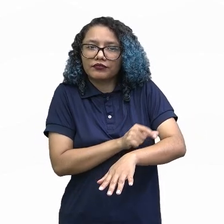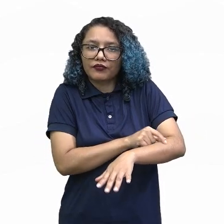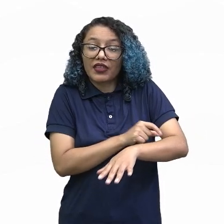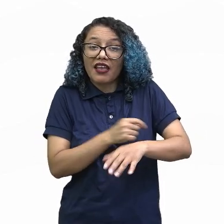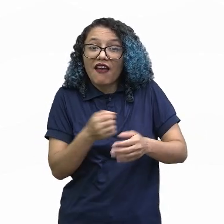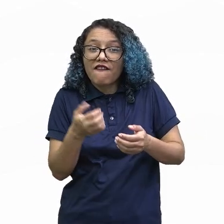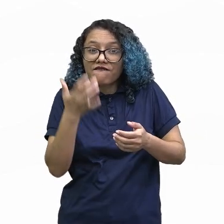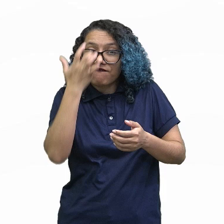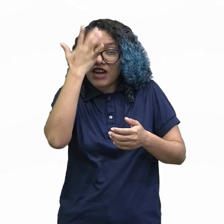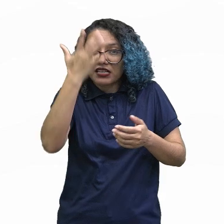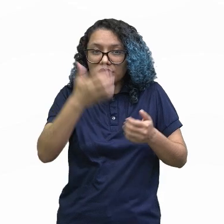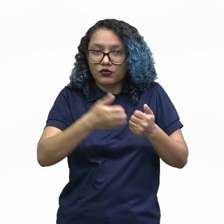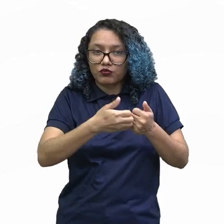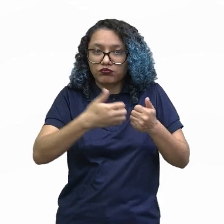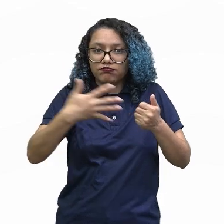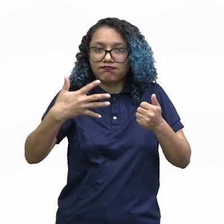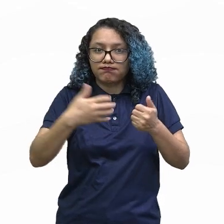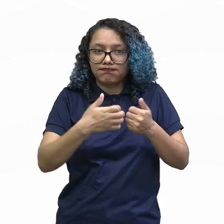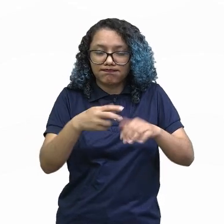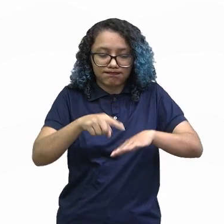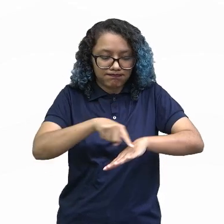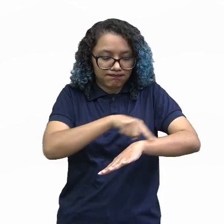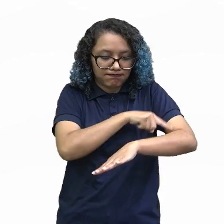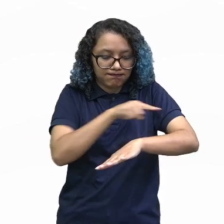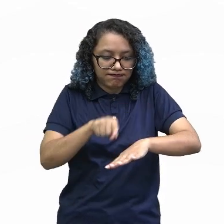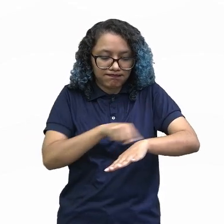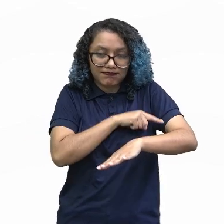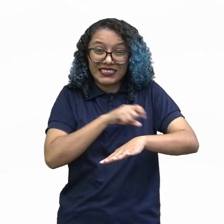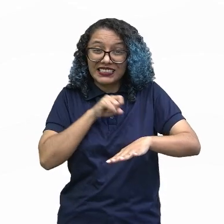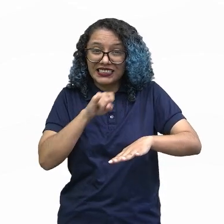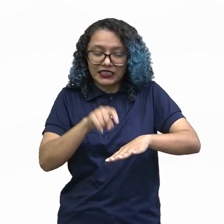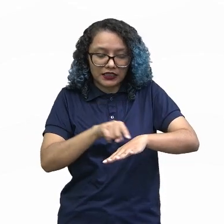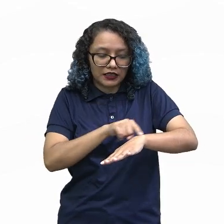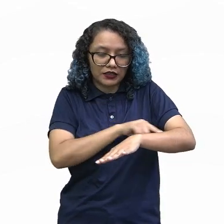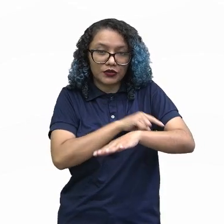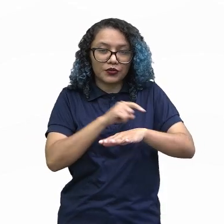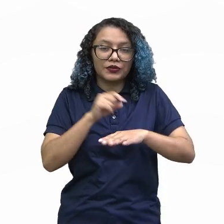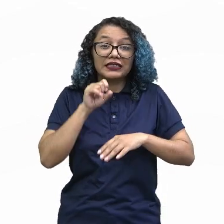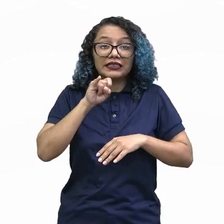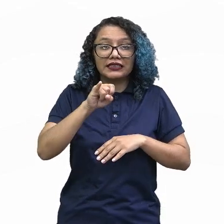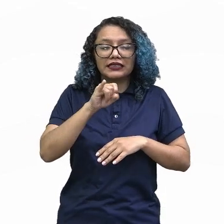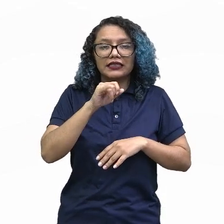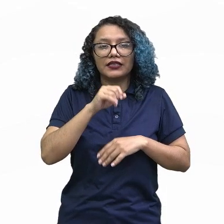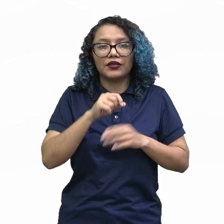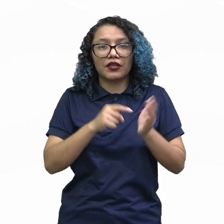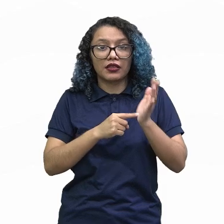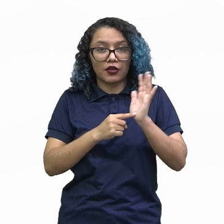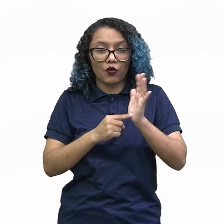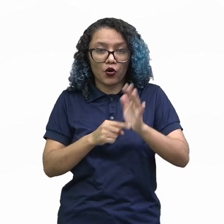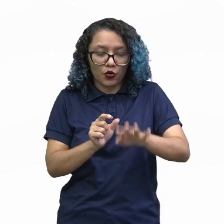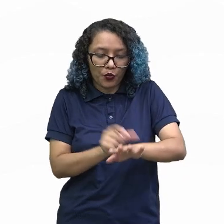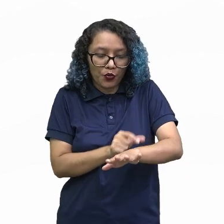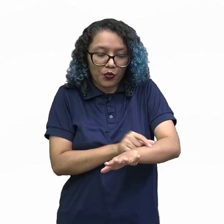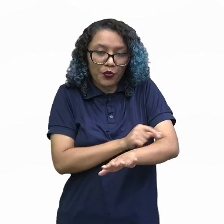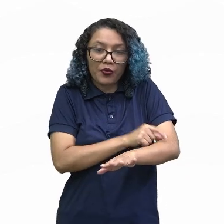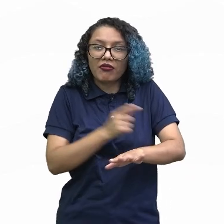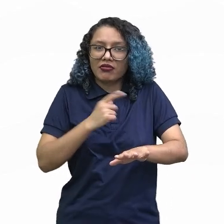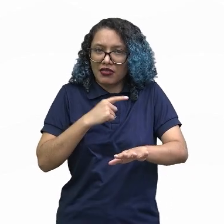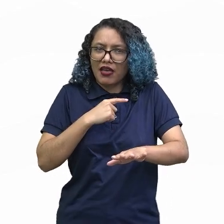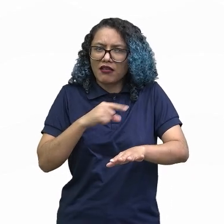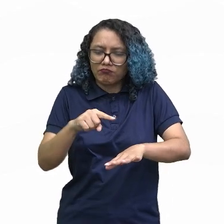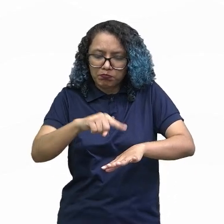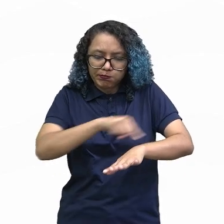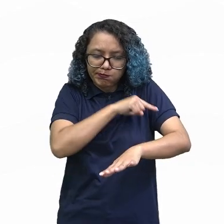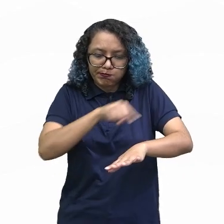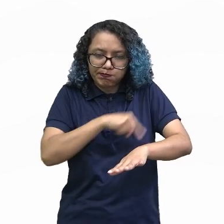impulso nervoso. Ele acaba sendo mais rápido quando esse cérebro, na verdade, quando esse neurônio tem a bainha de mielina.